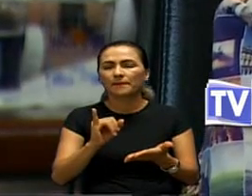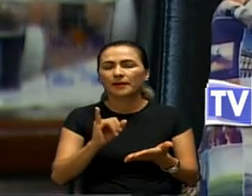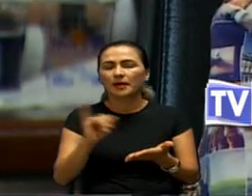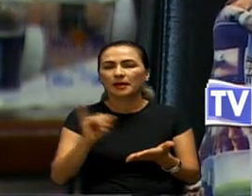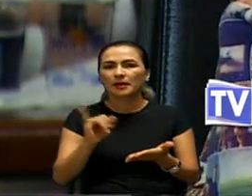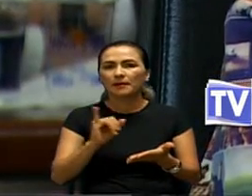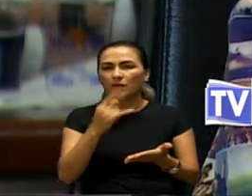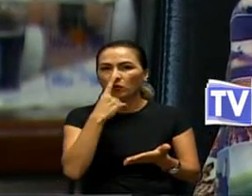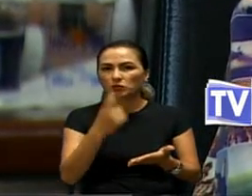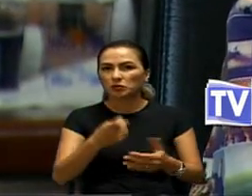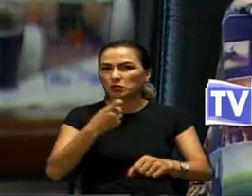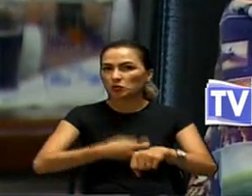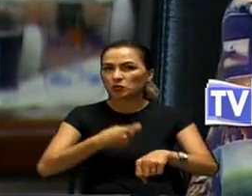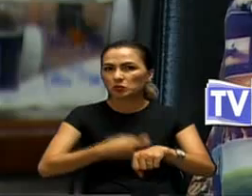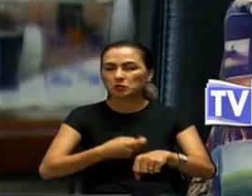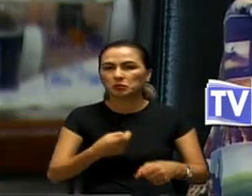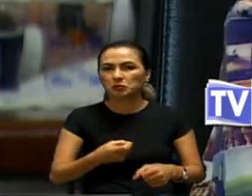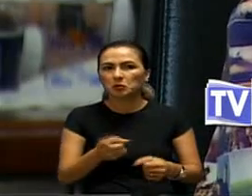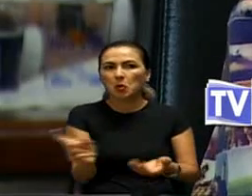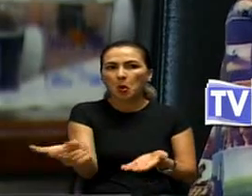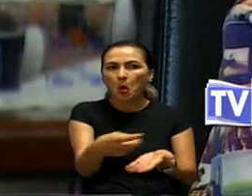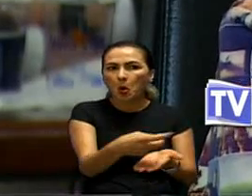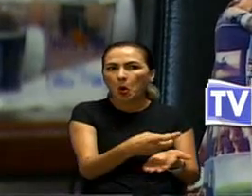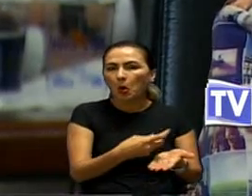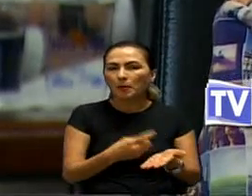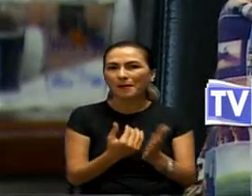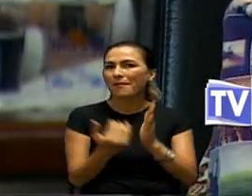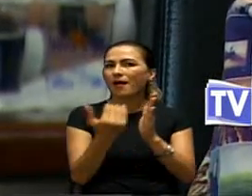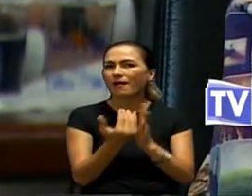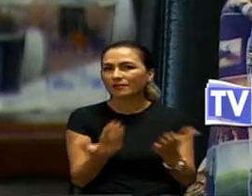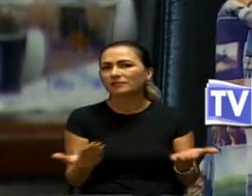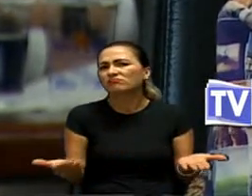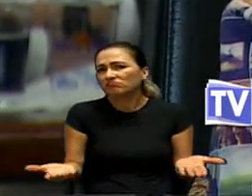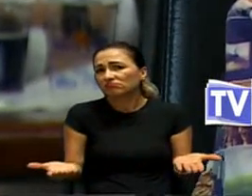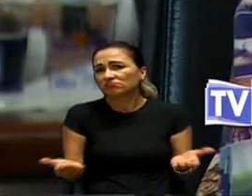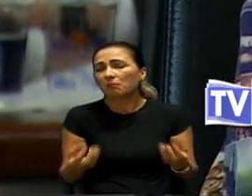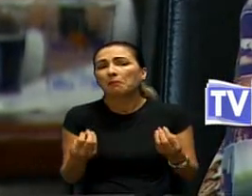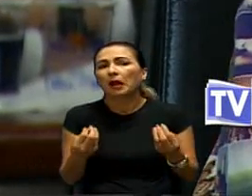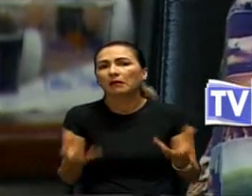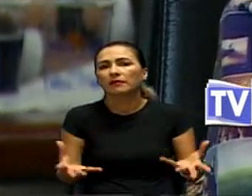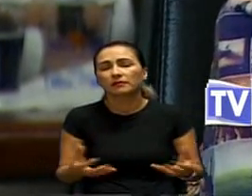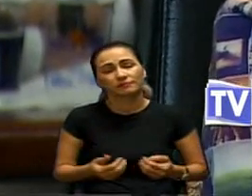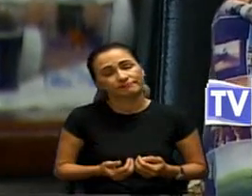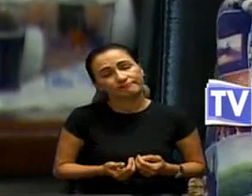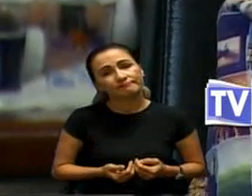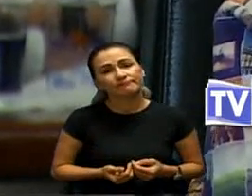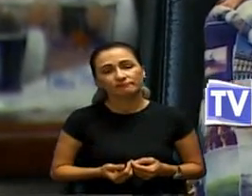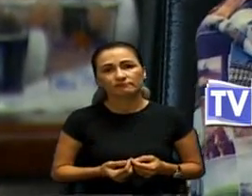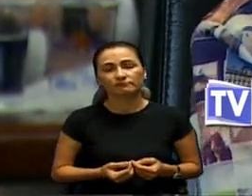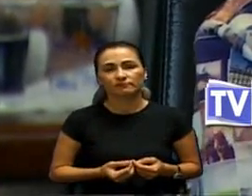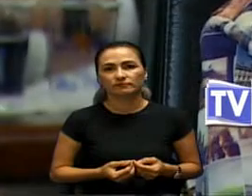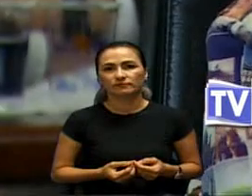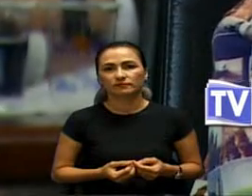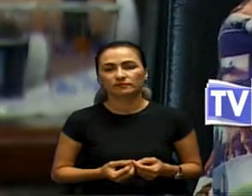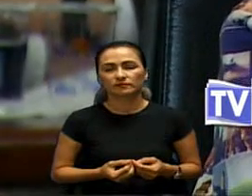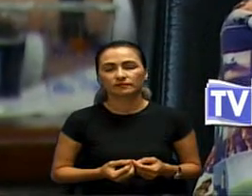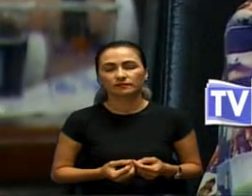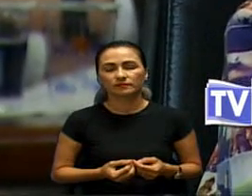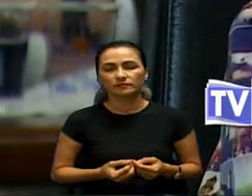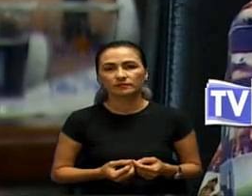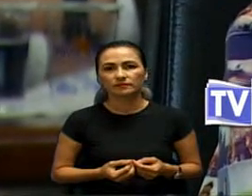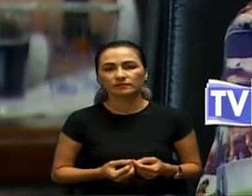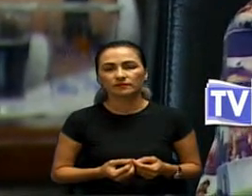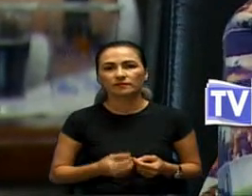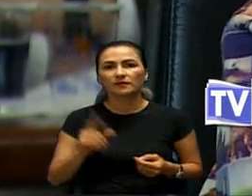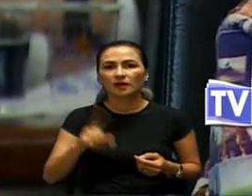Sorocaba já fez seminários, encontros, eu participei, para se estabelecer qual a nova forma de coleta